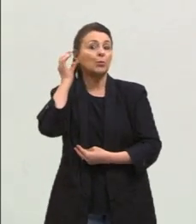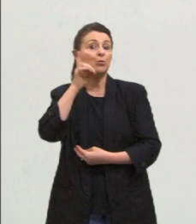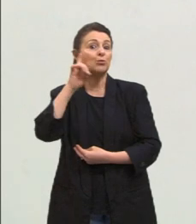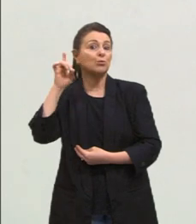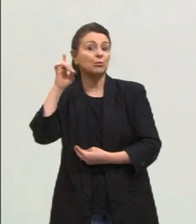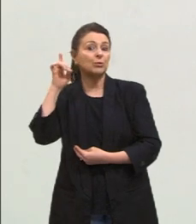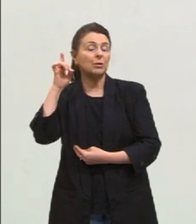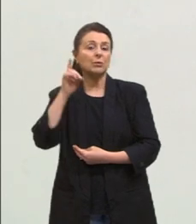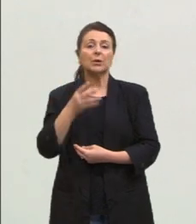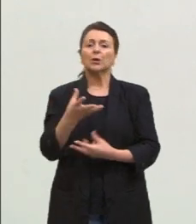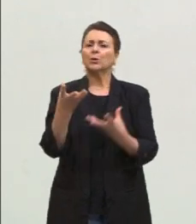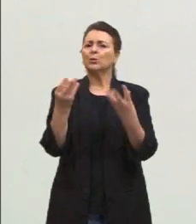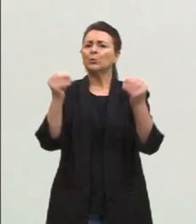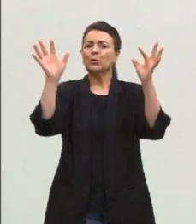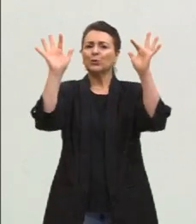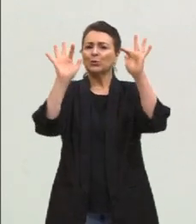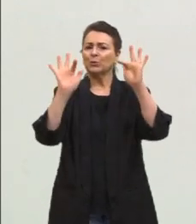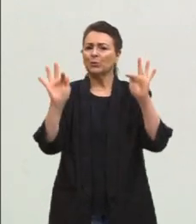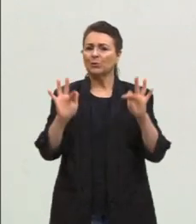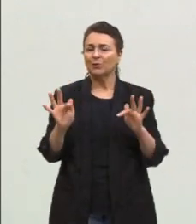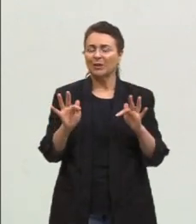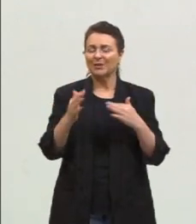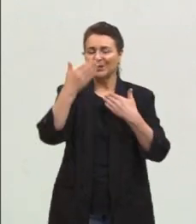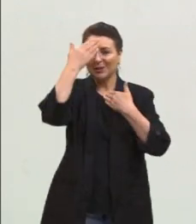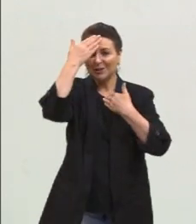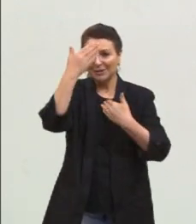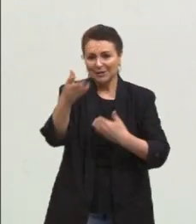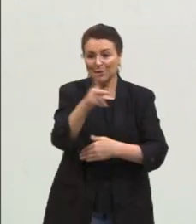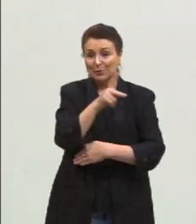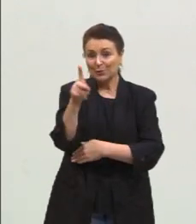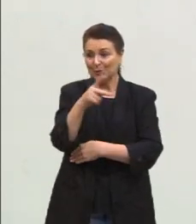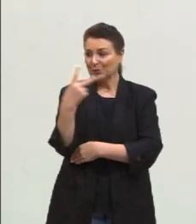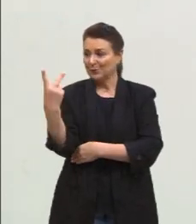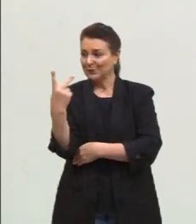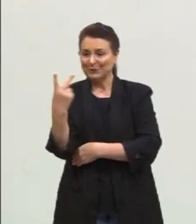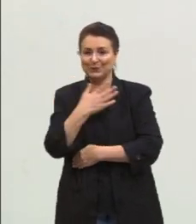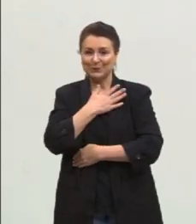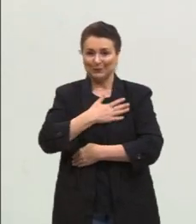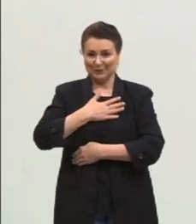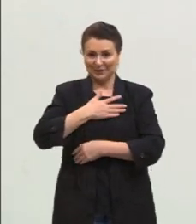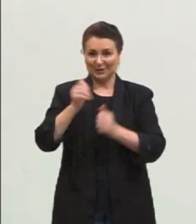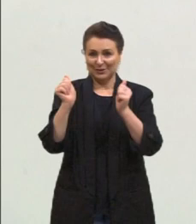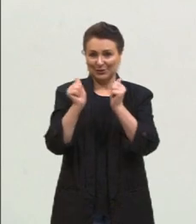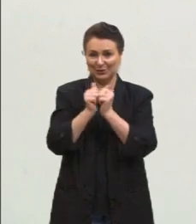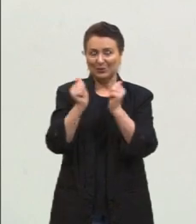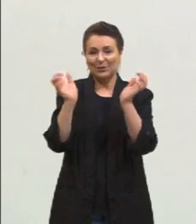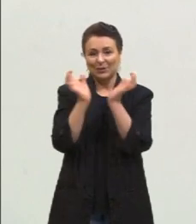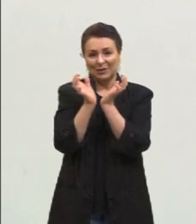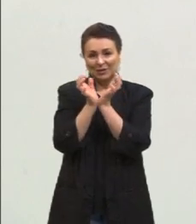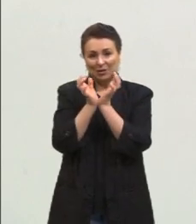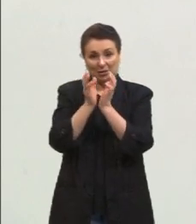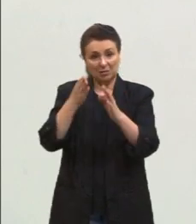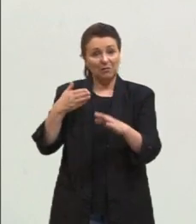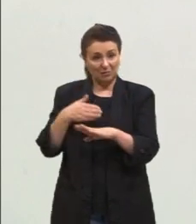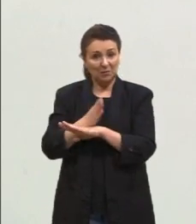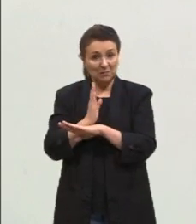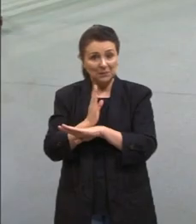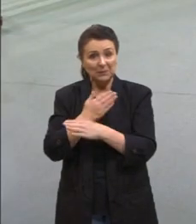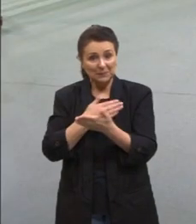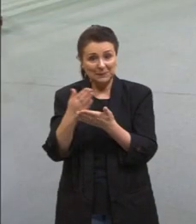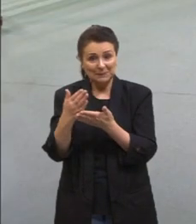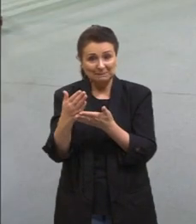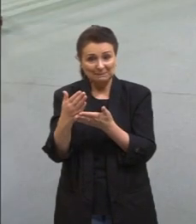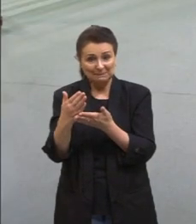tô muito feliz com essa aula agradecer aqui o Douglas o clênio um prazer estar do lado aqui dos colegas e vamos lá vamos começar